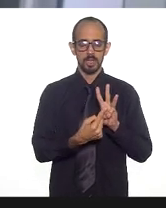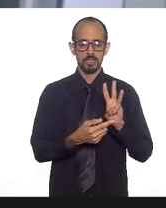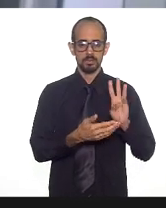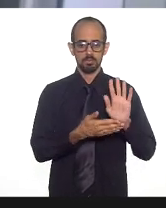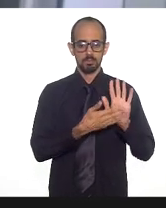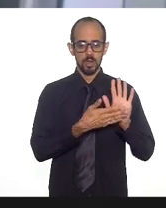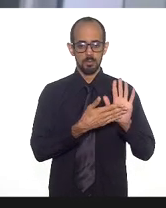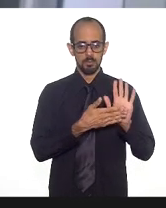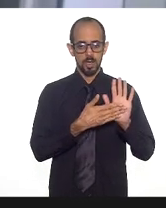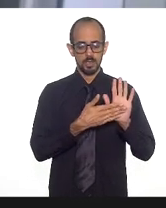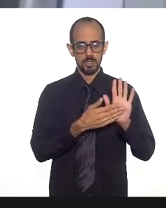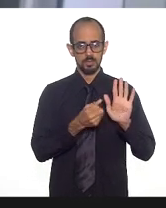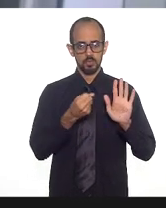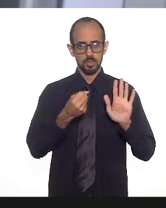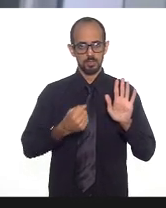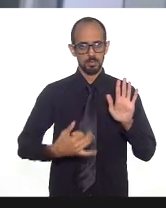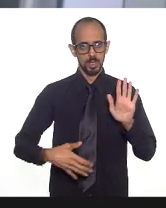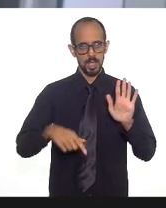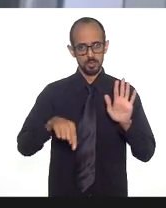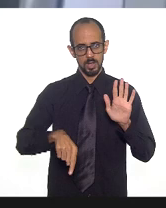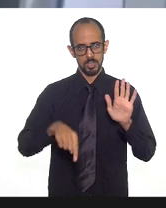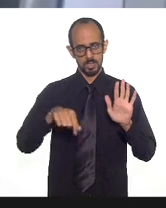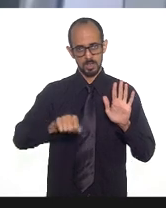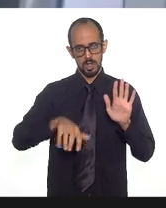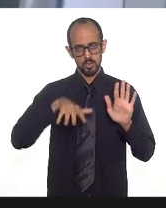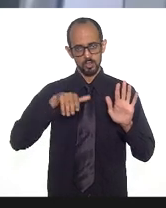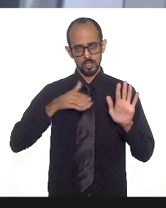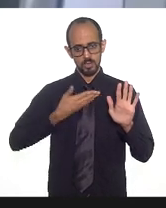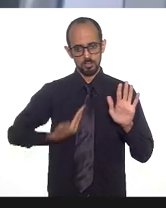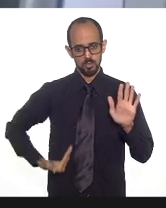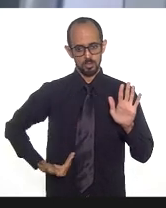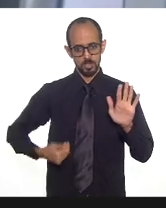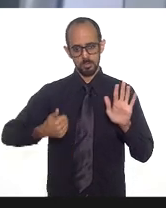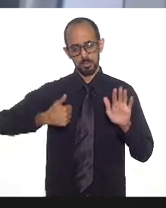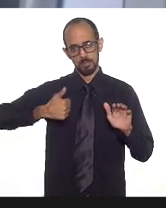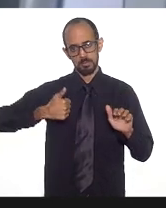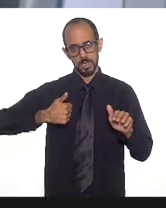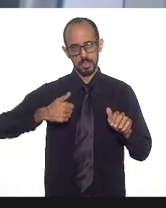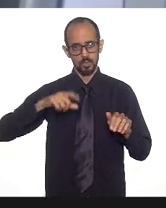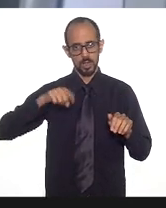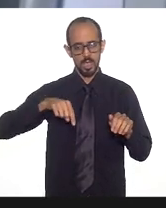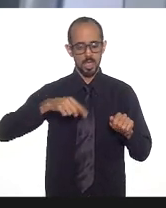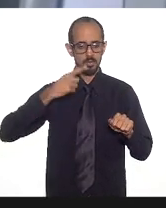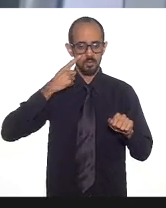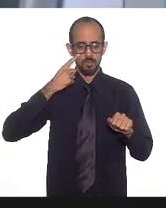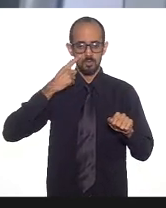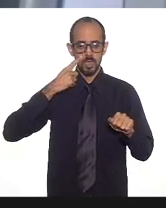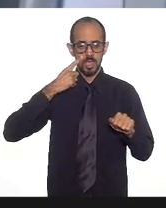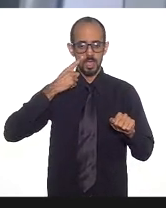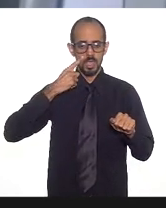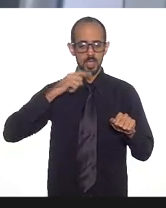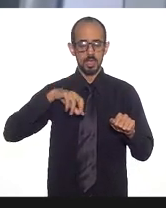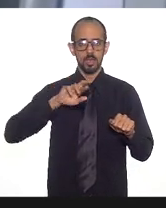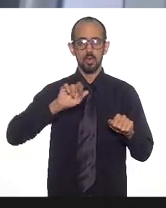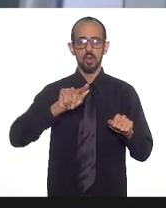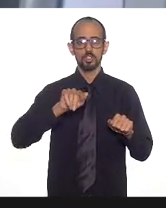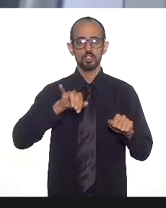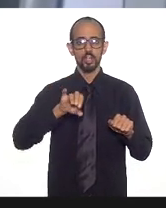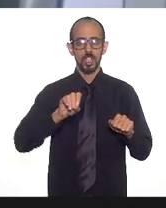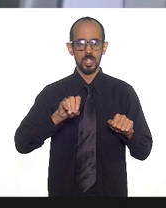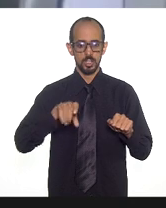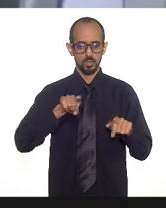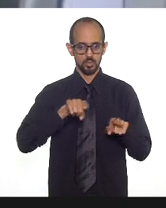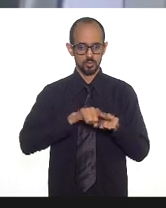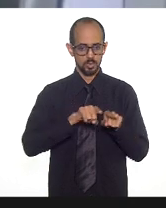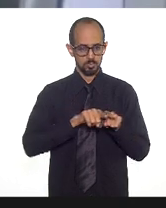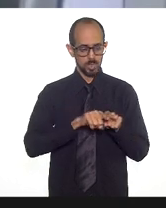longo da audiência. Primeiro, ver uma agenda, e o presidente Rogério Pires fica, digamos assim, com esse dever de casa de nos